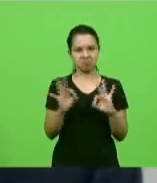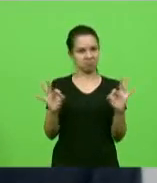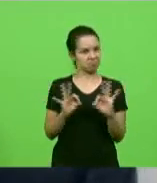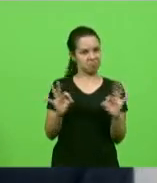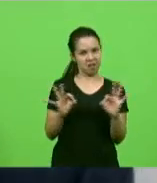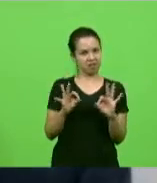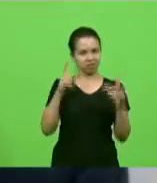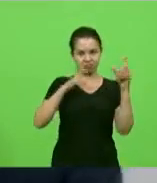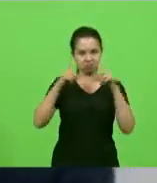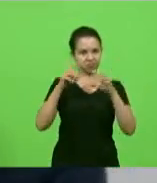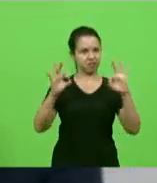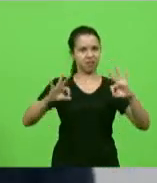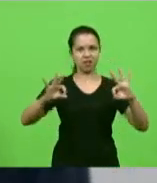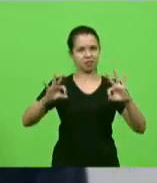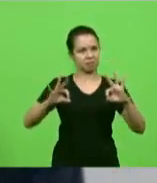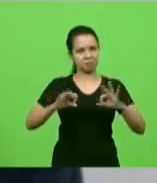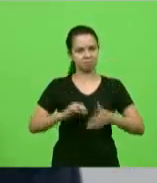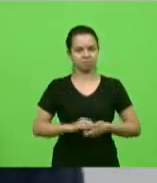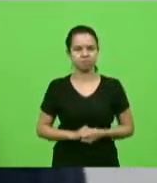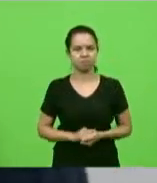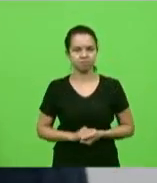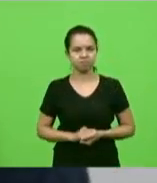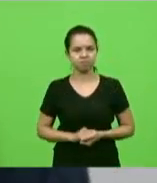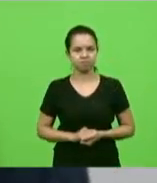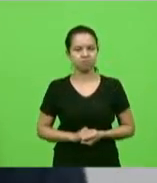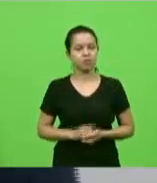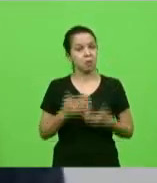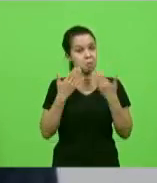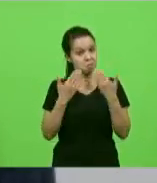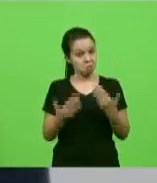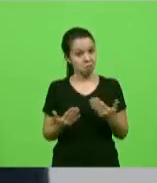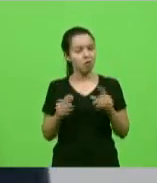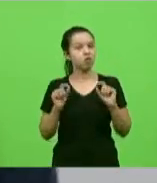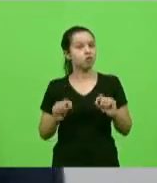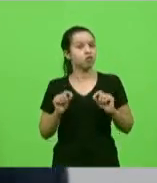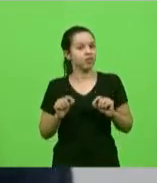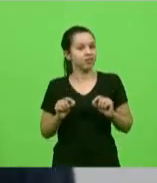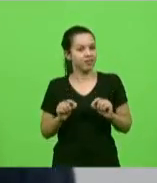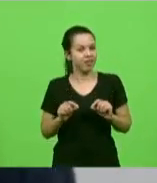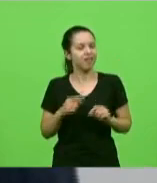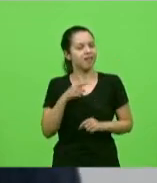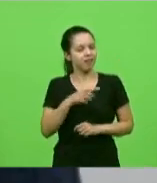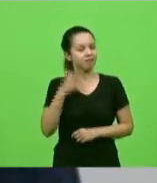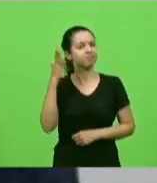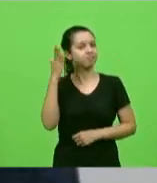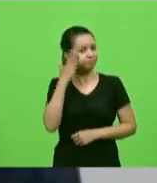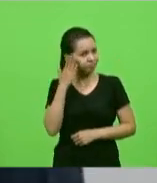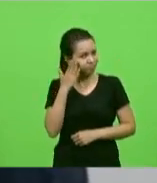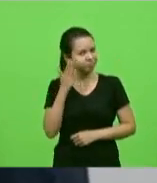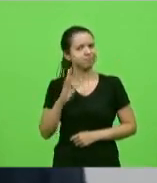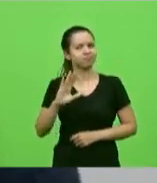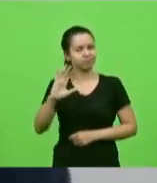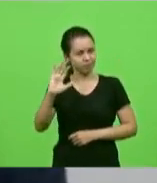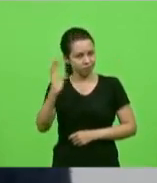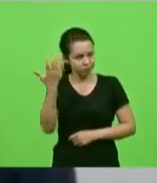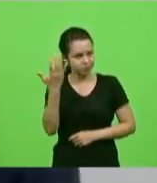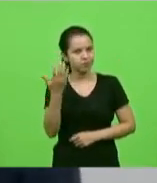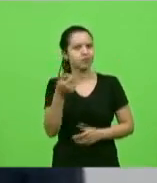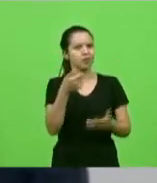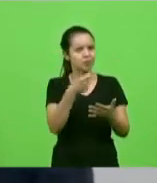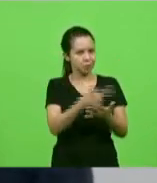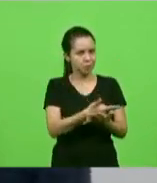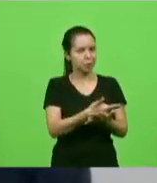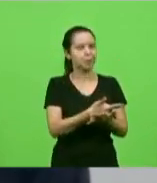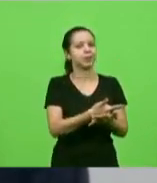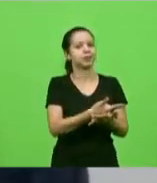ali trazida. Demonstrando por tal atitude que era cioso do que estava acontecendo a respeito da aquisição